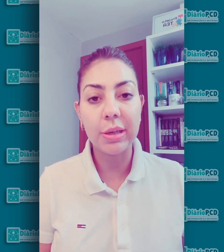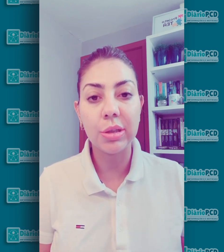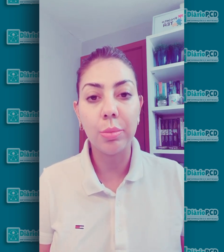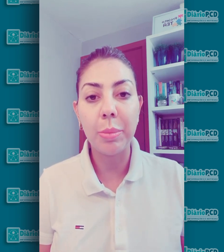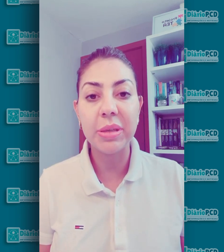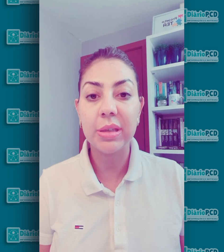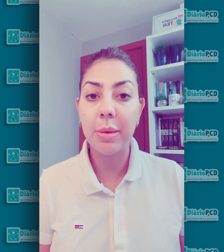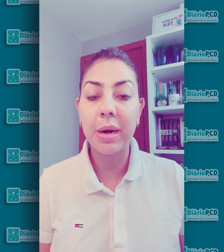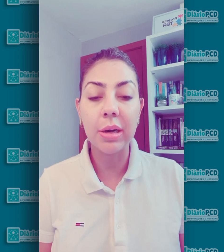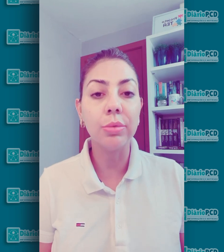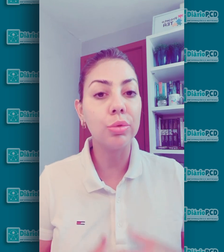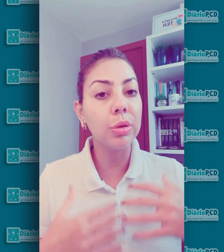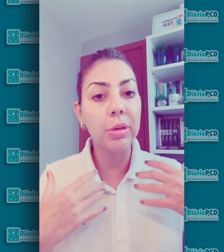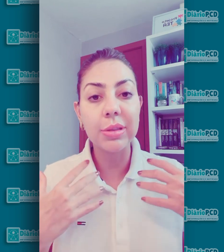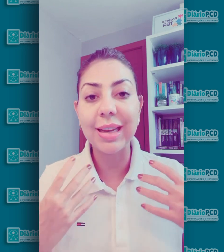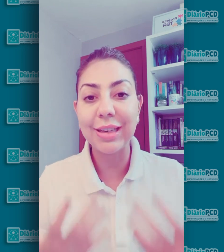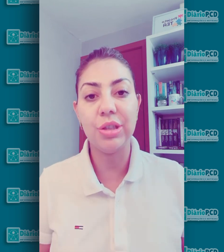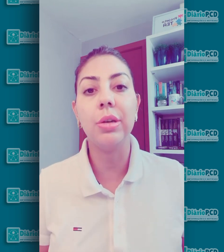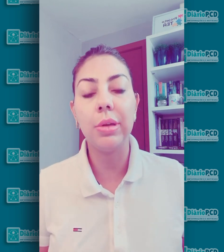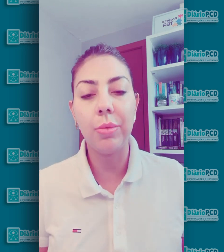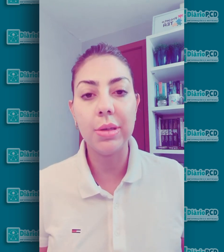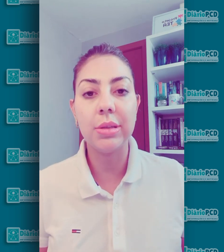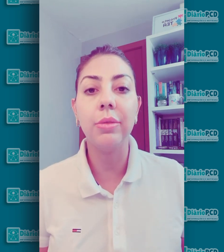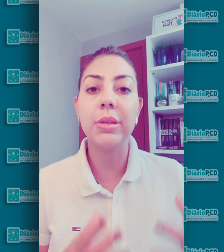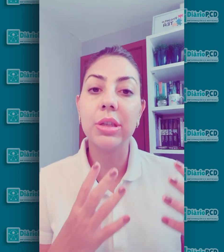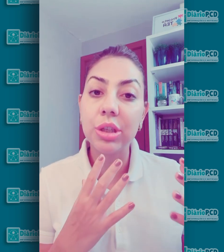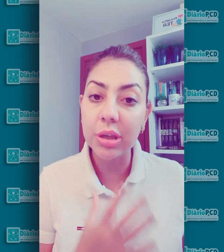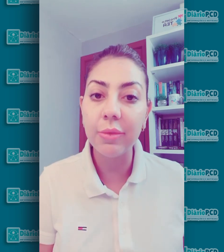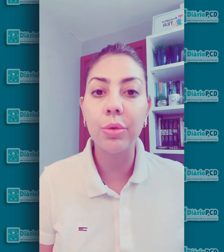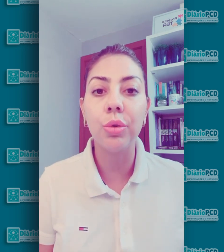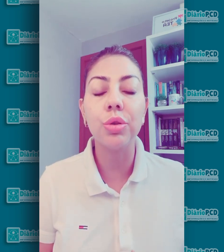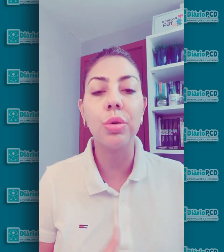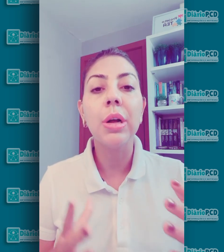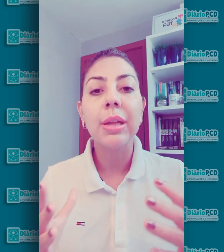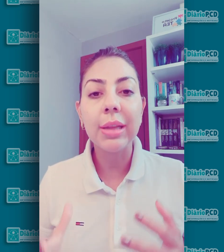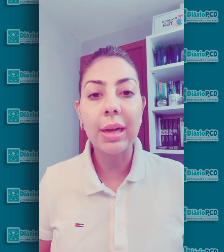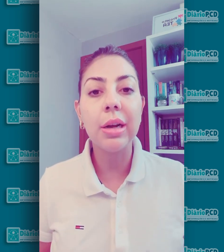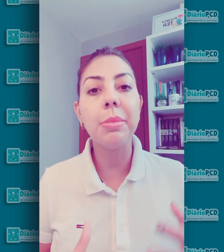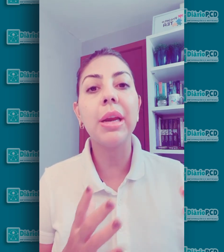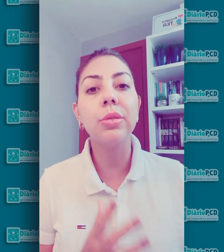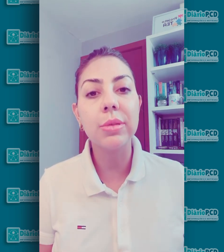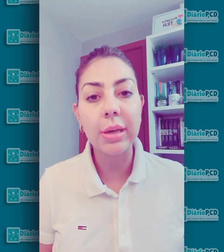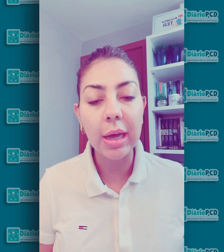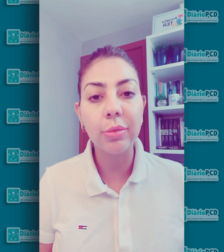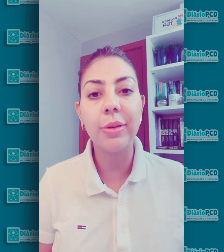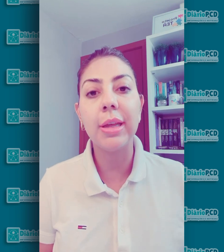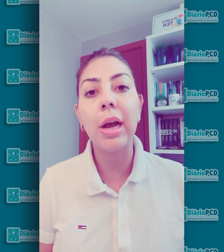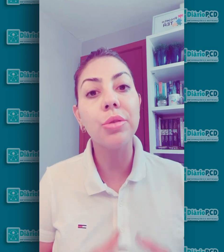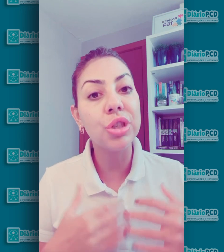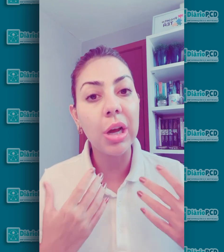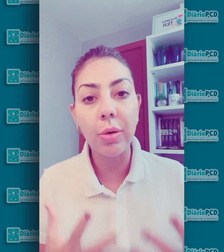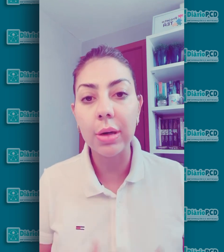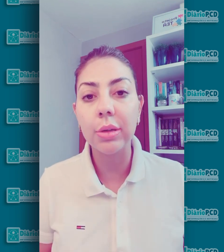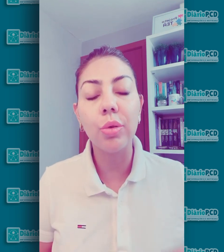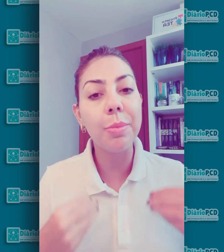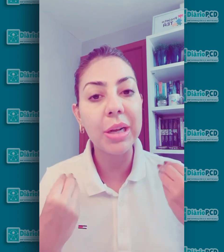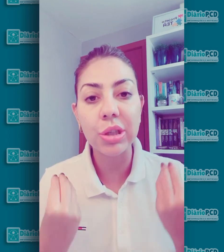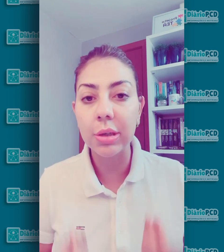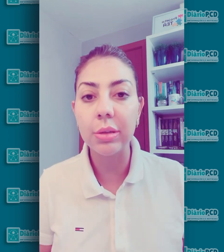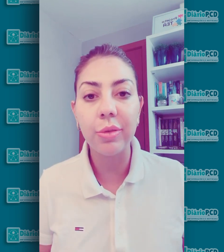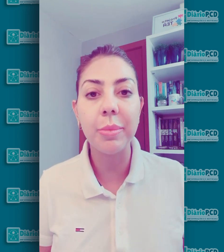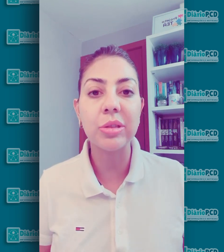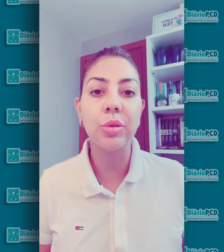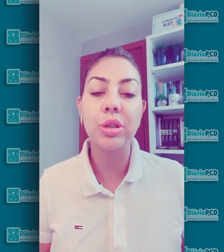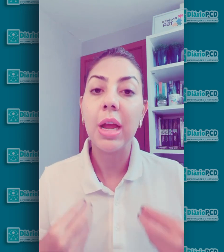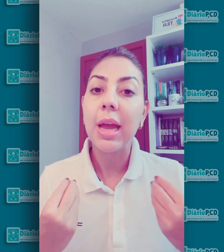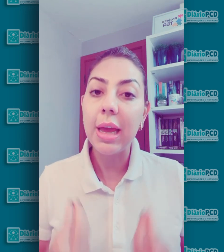também pela questão do BPC. Abraão, toda a nossa gratidão da coalizão, você que esteve conosco na Câmara e no Senado Federal, dialogando,